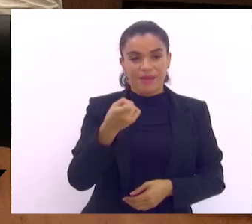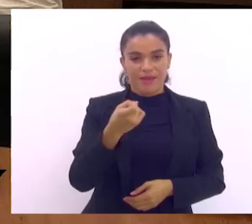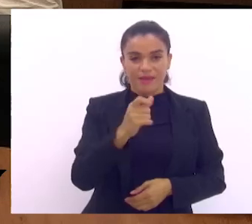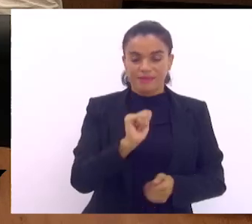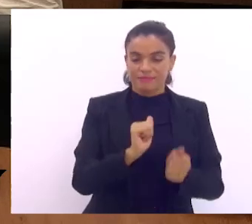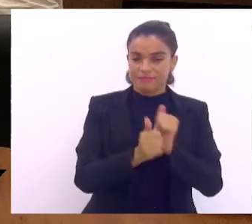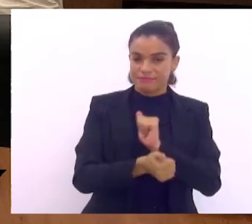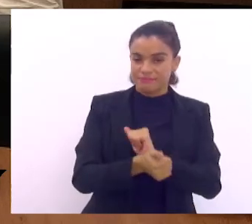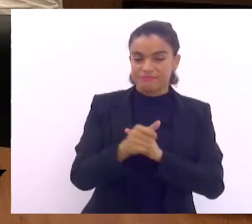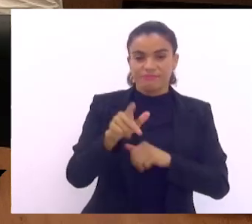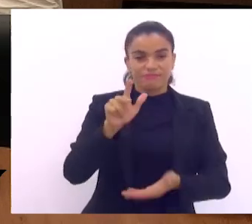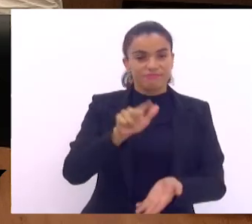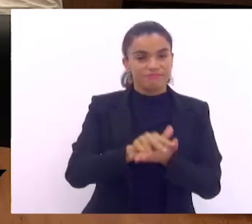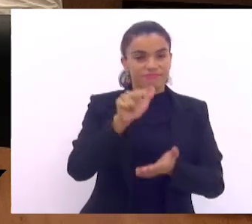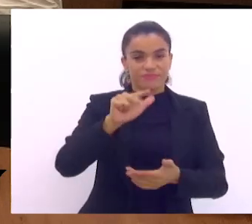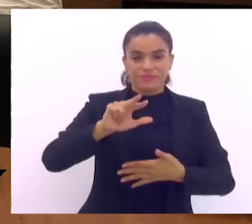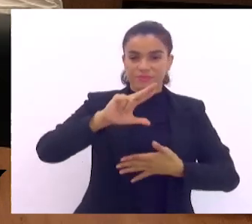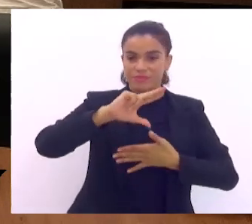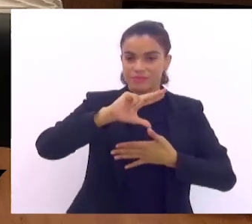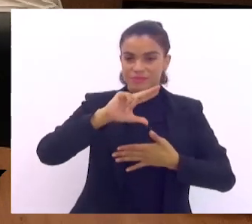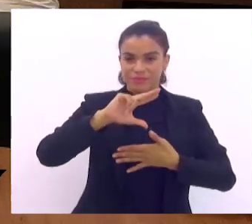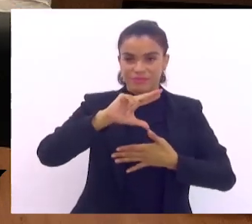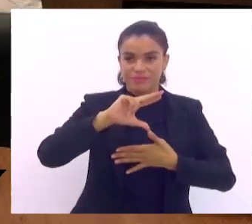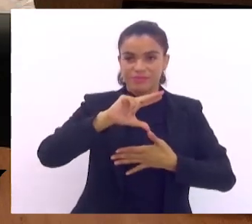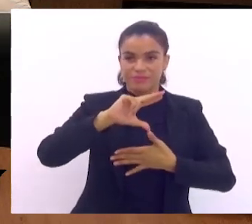brasileiro e sul-americano do